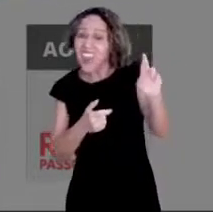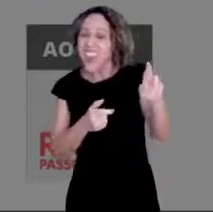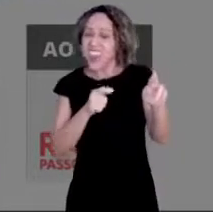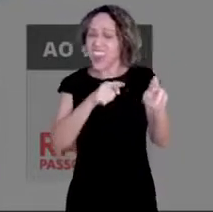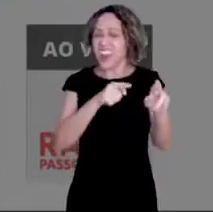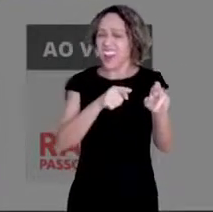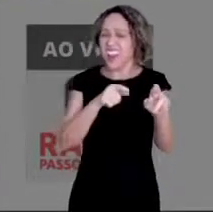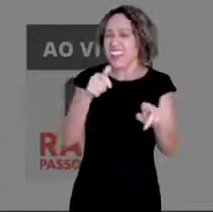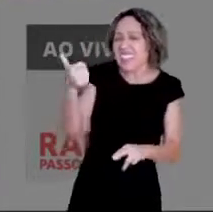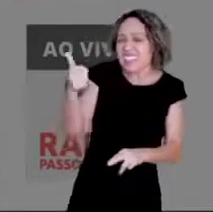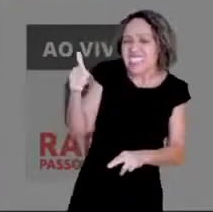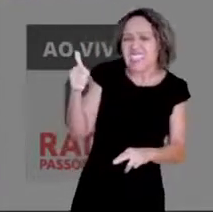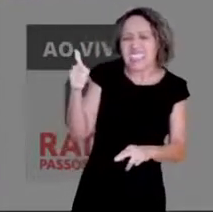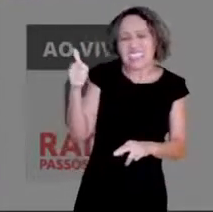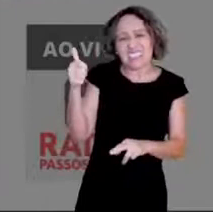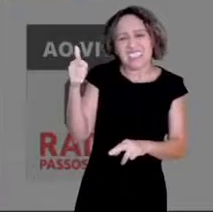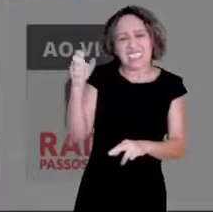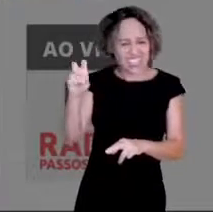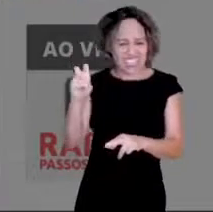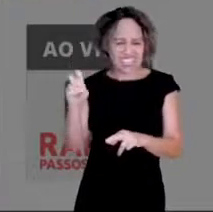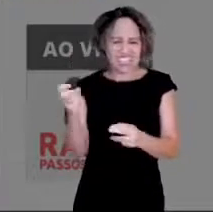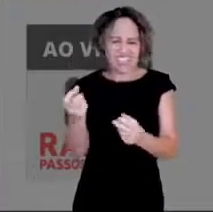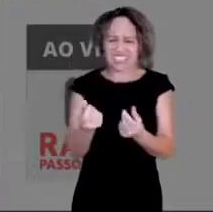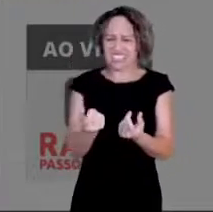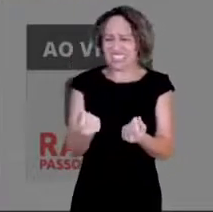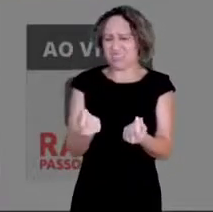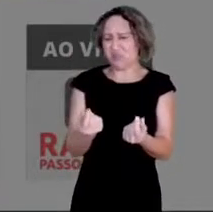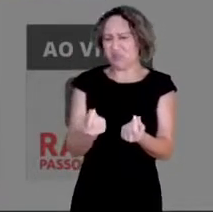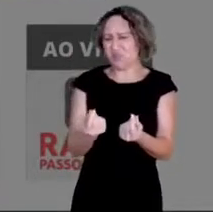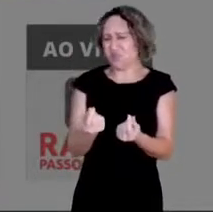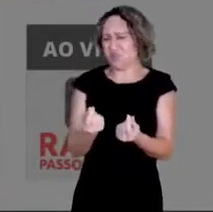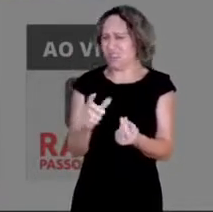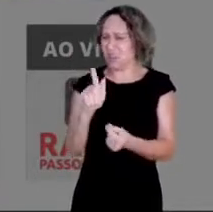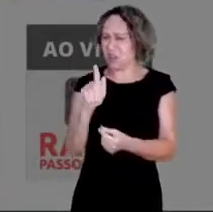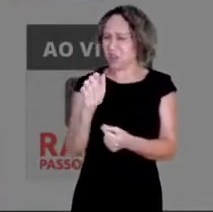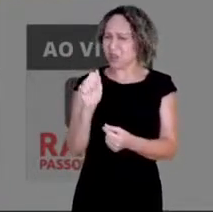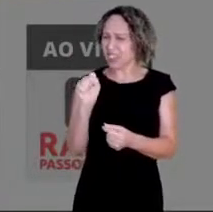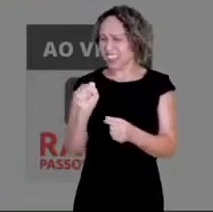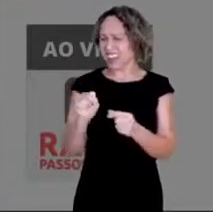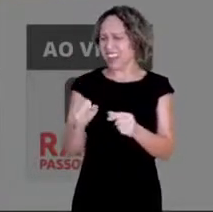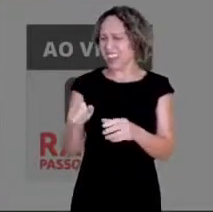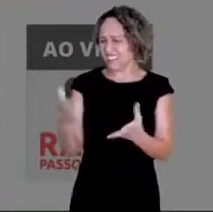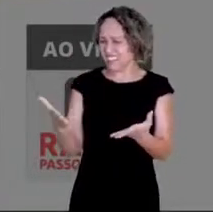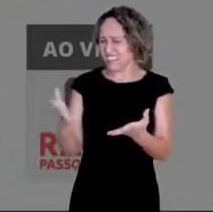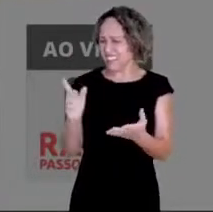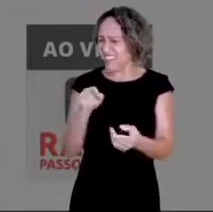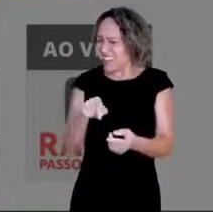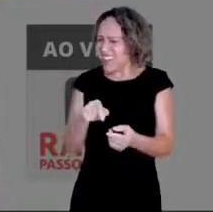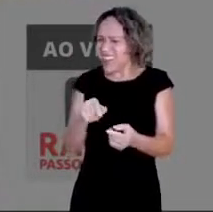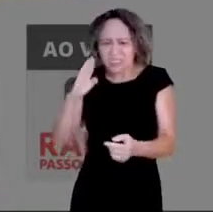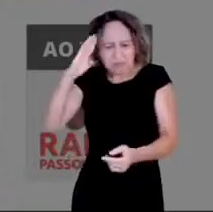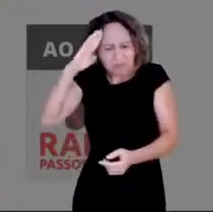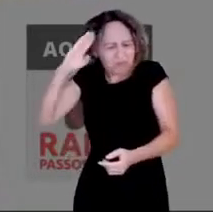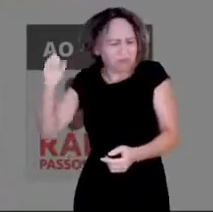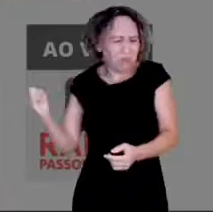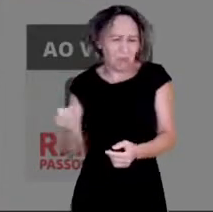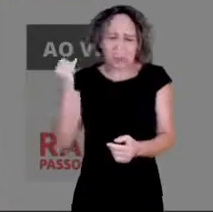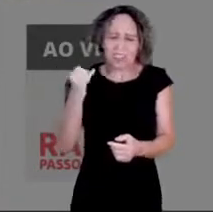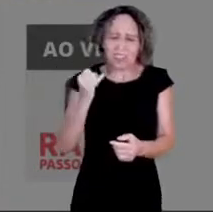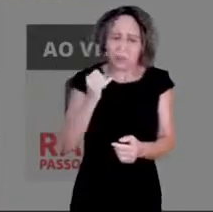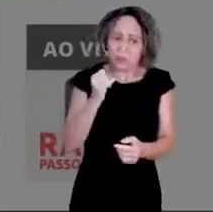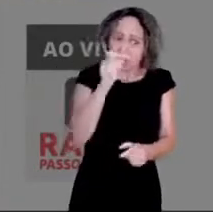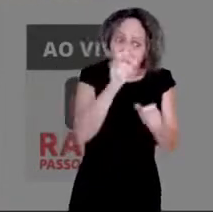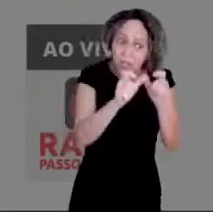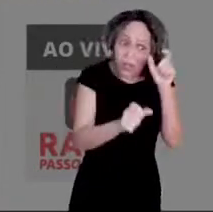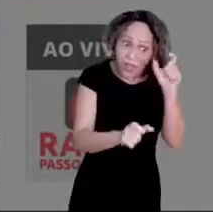todas as semanas aqui, e aí a gente cai no problema, na questão da inflação, e principalmente a inflação que é sentida pelos mais